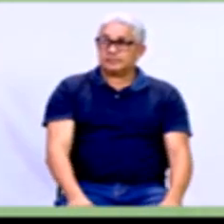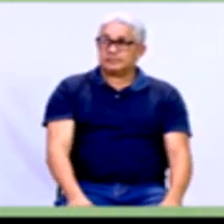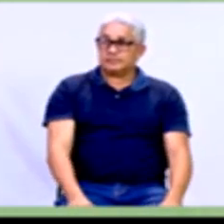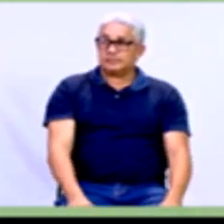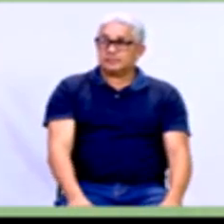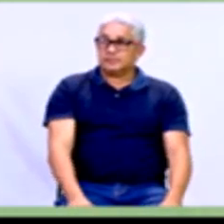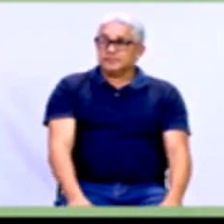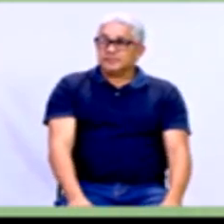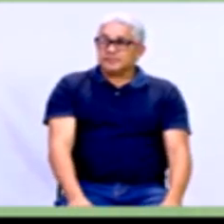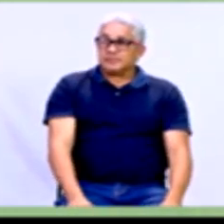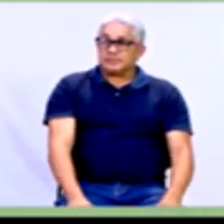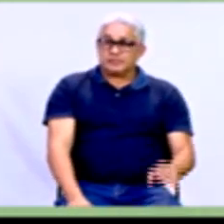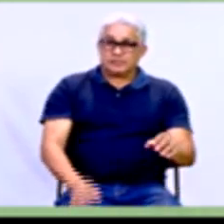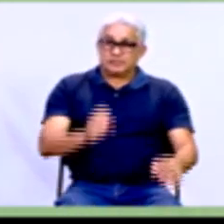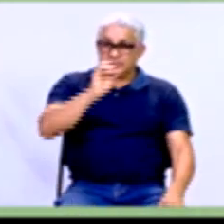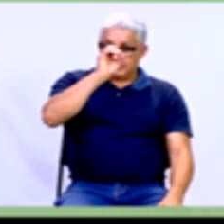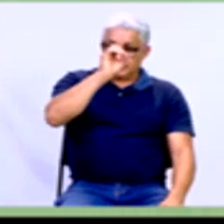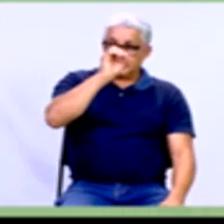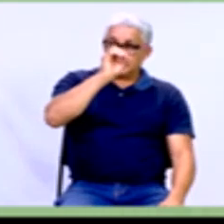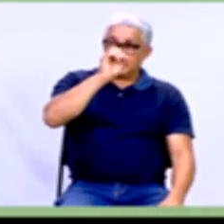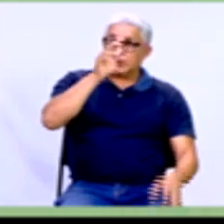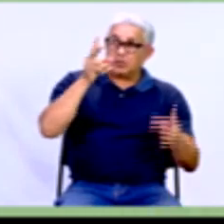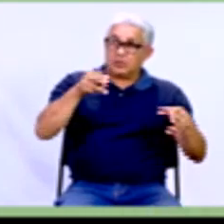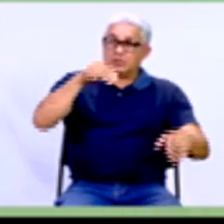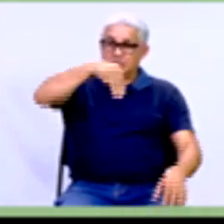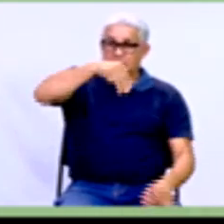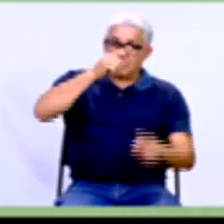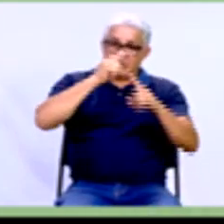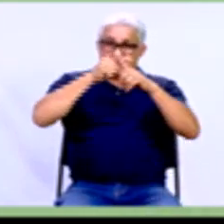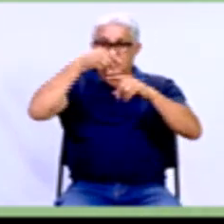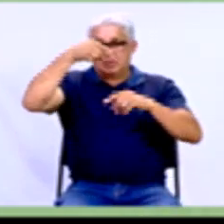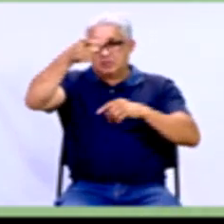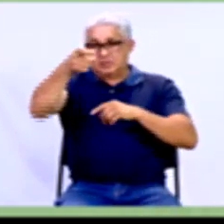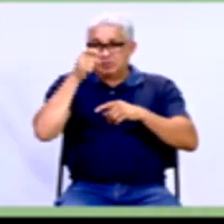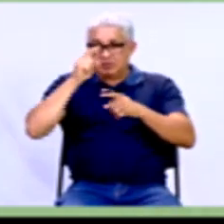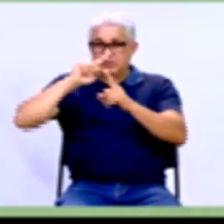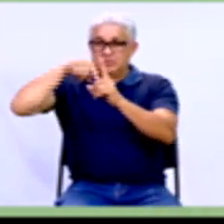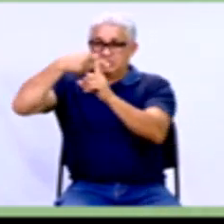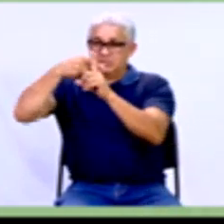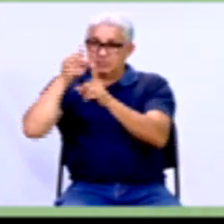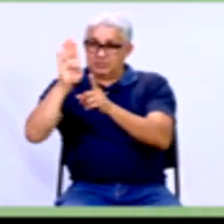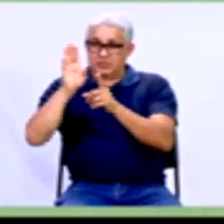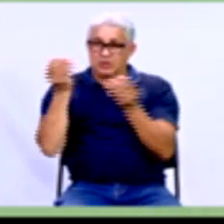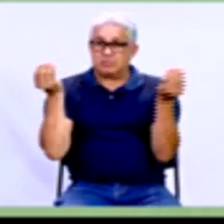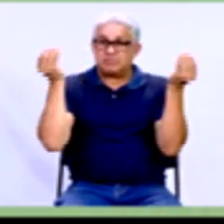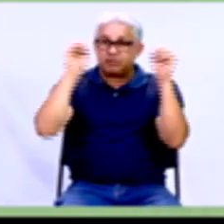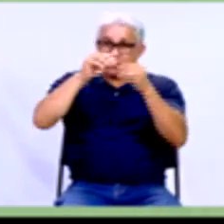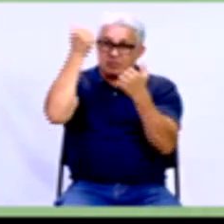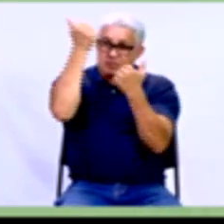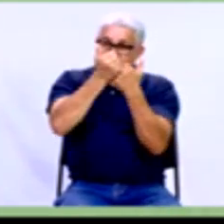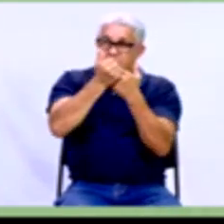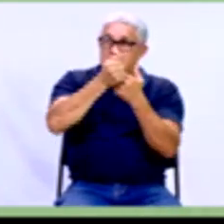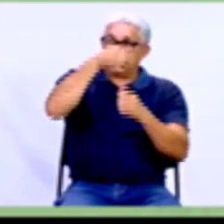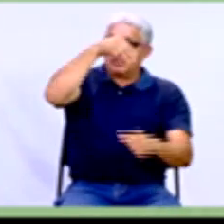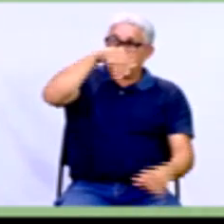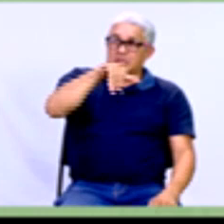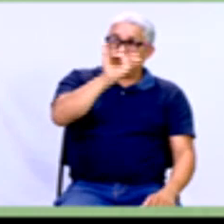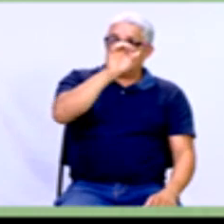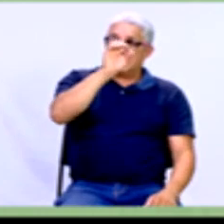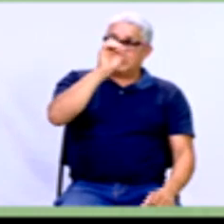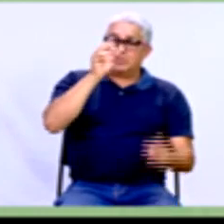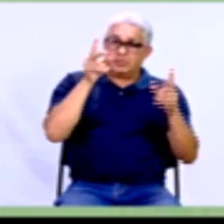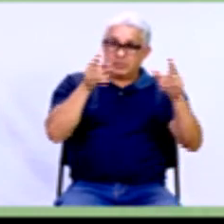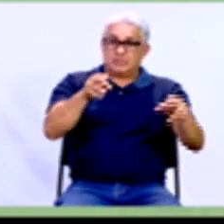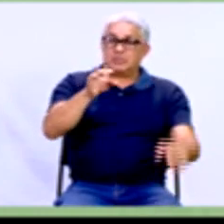y é igual a m vezes x mais b. A gente só substitui aqui, ó, y é igual o m, que a gente